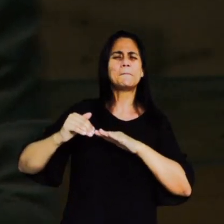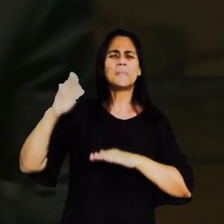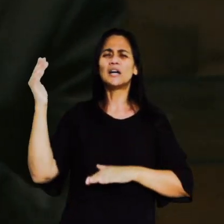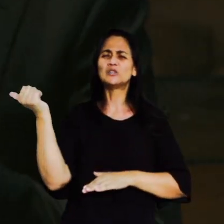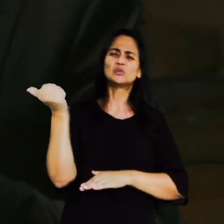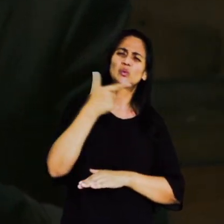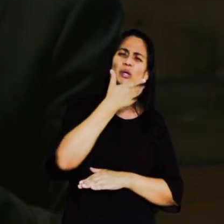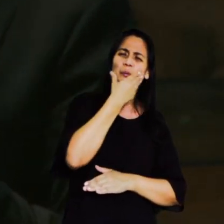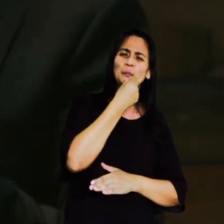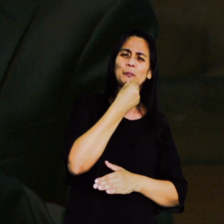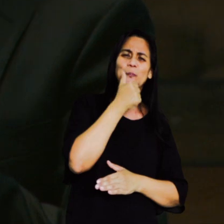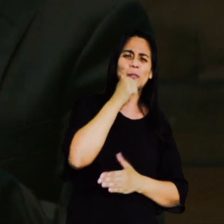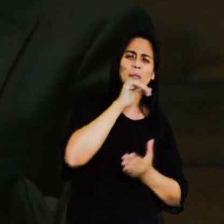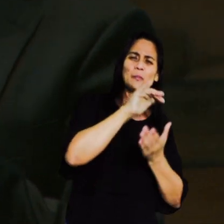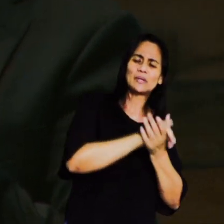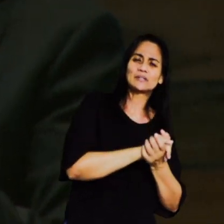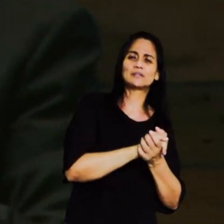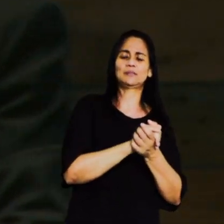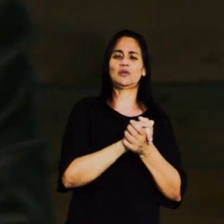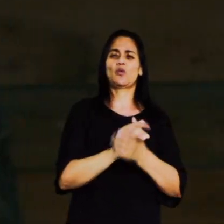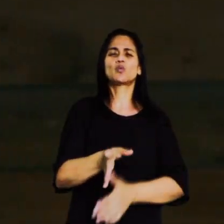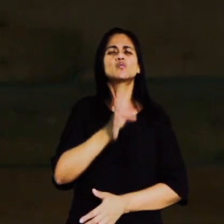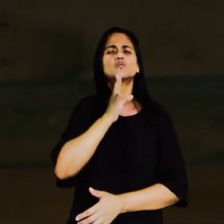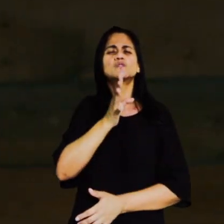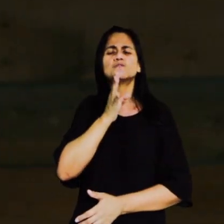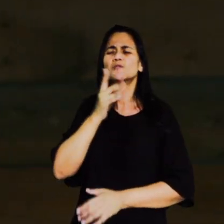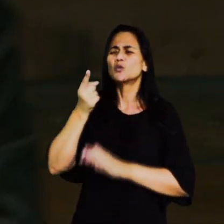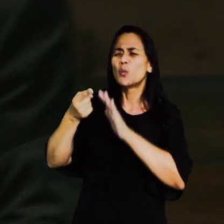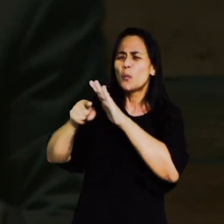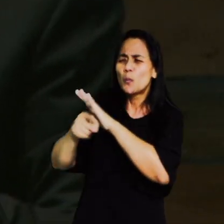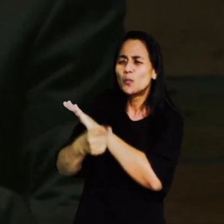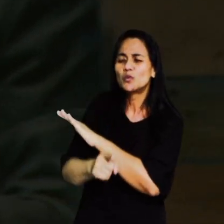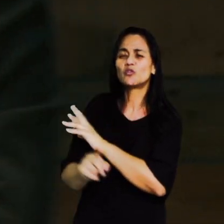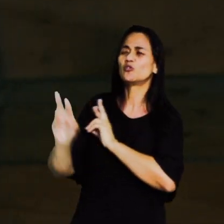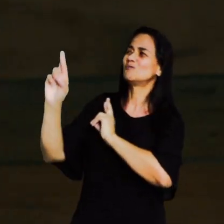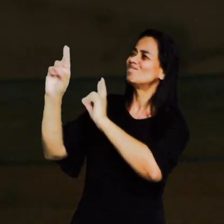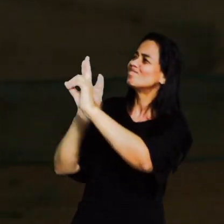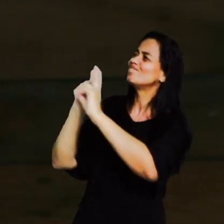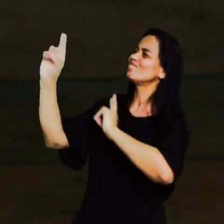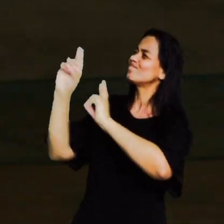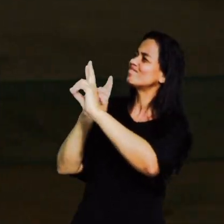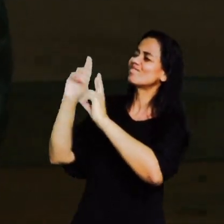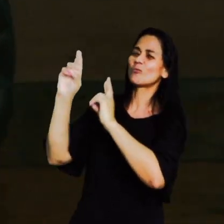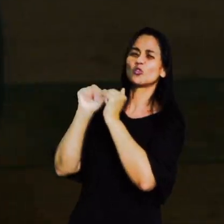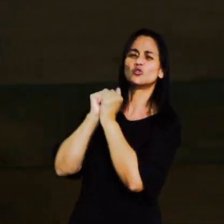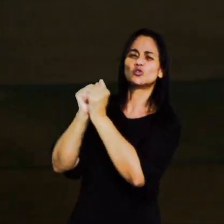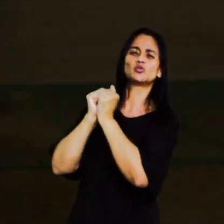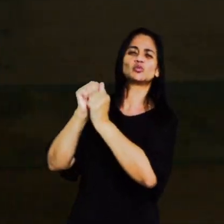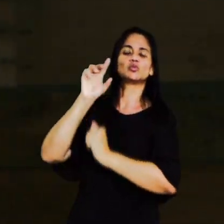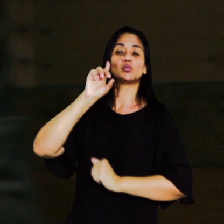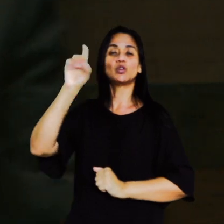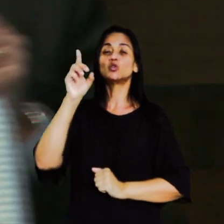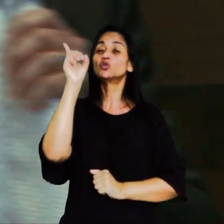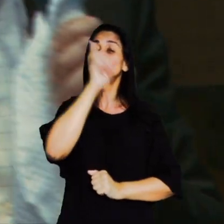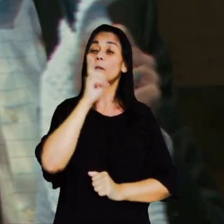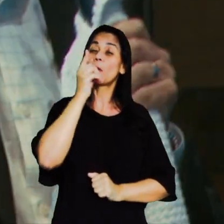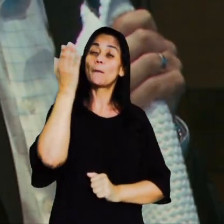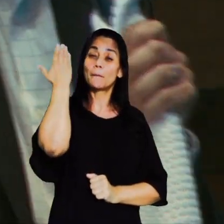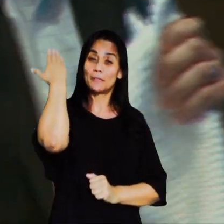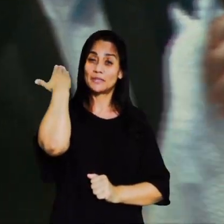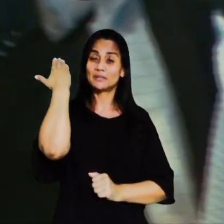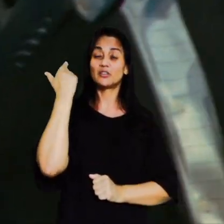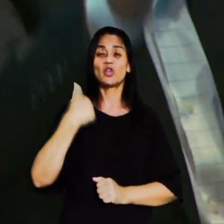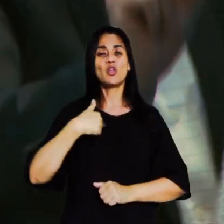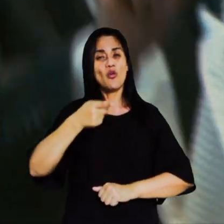conhecimento profundo, em um relacionamento profundo para com o Senhor. E domingo passado eu falei que eu tinha